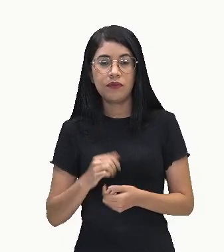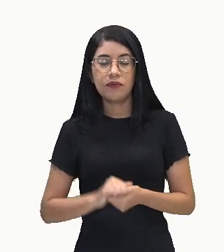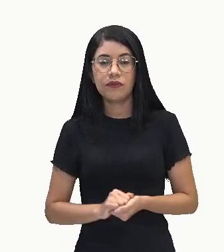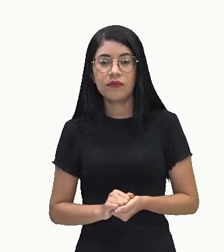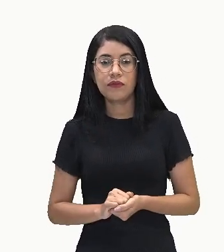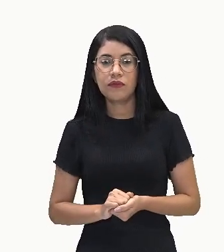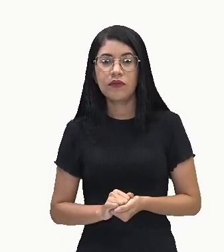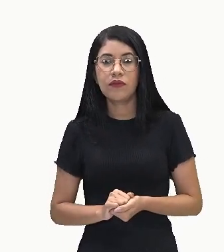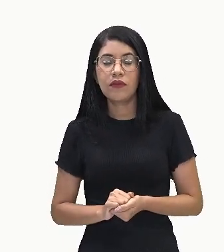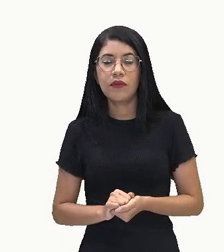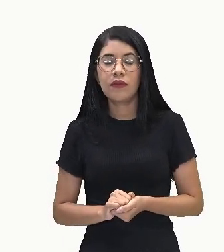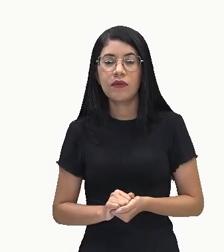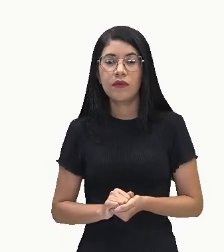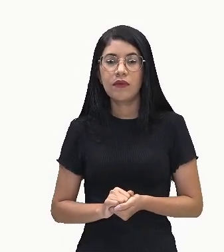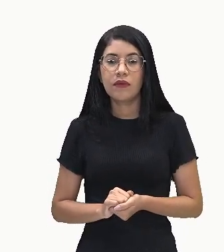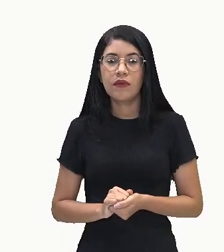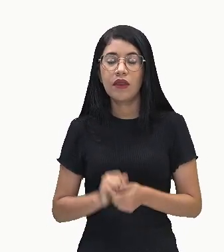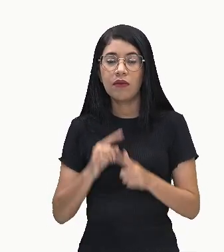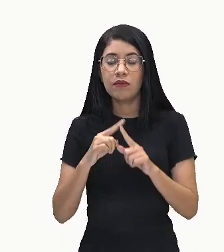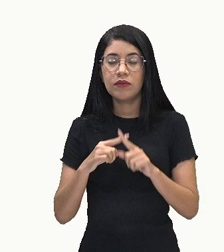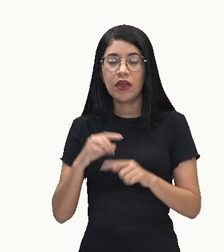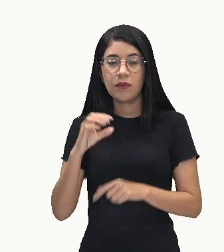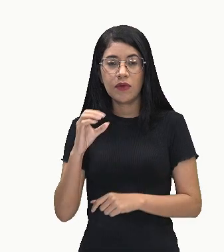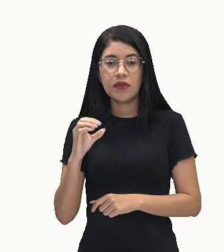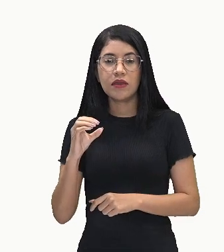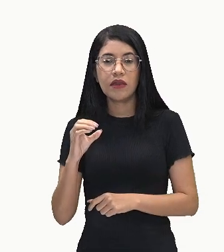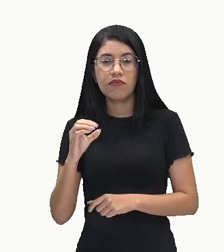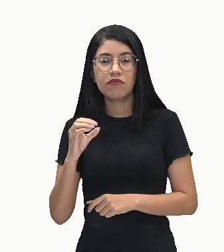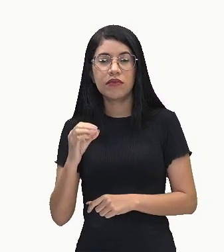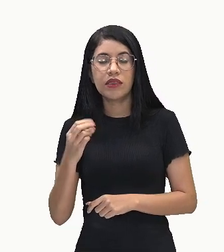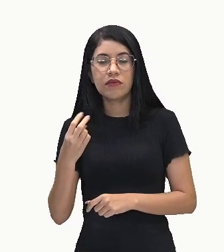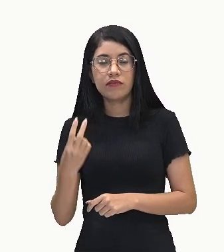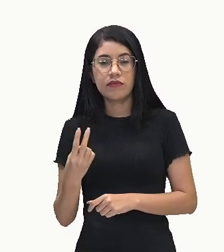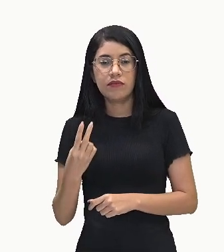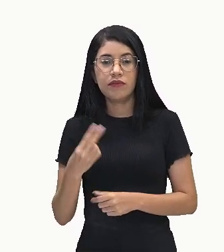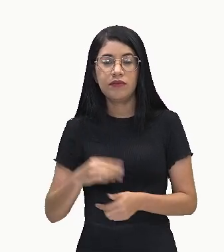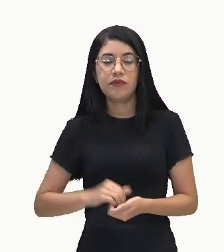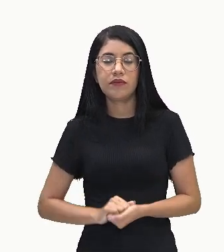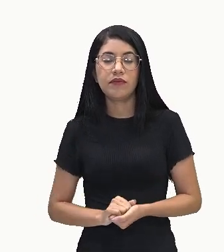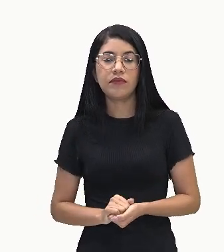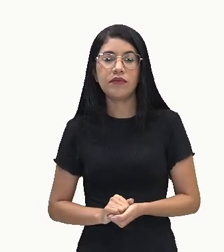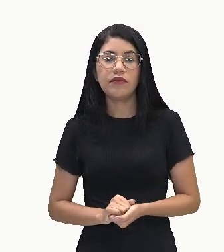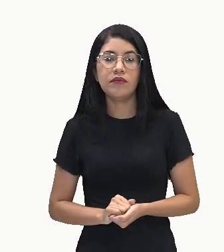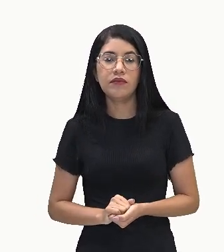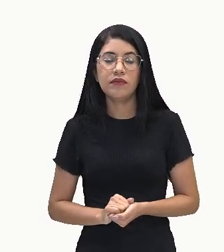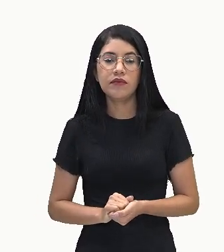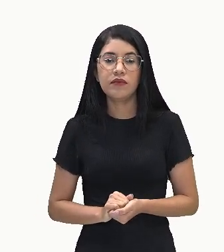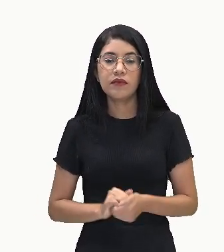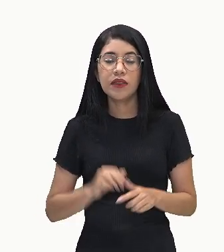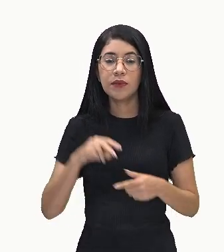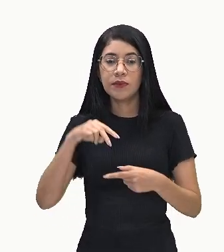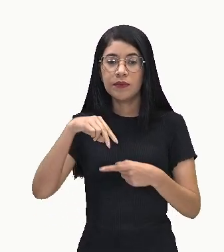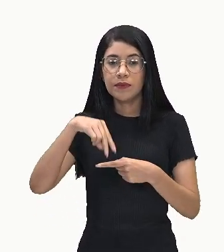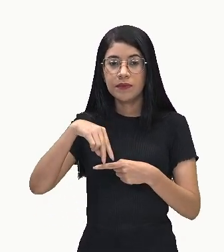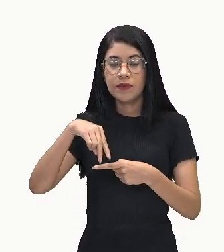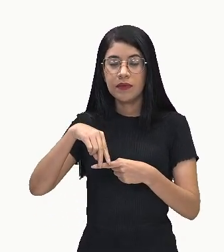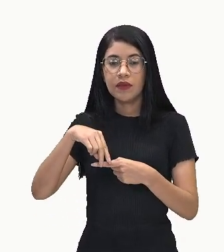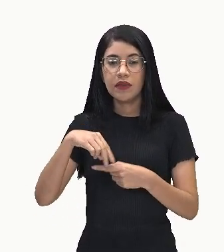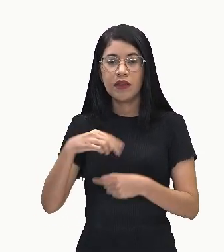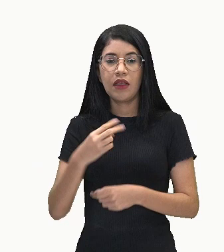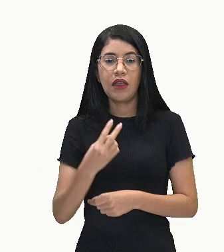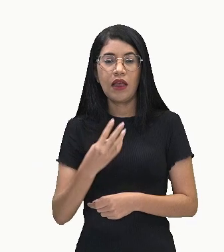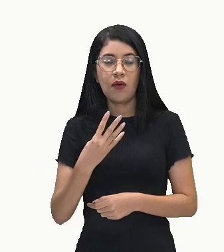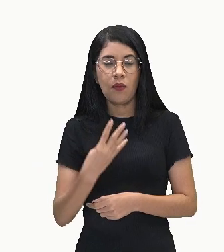esse número que vem aqui. Que multiplica c. Quanto é que vale o c? O c vale 2. Delta vai ser igual a